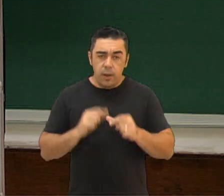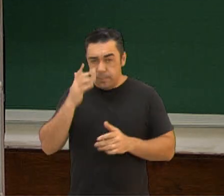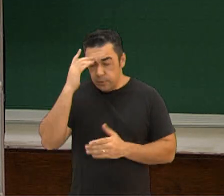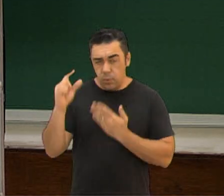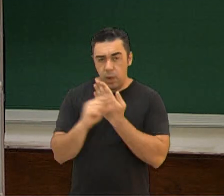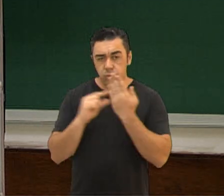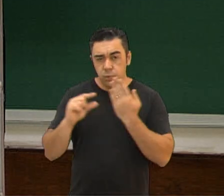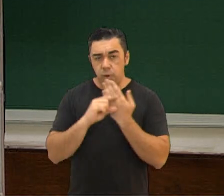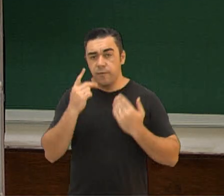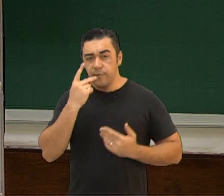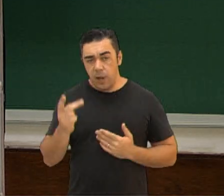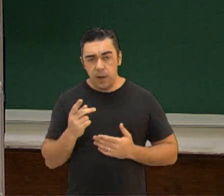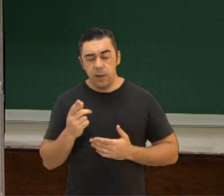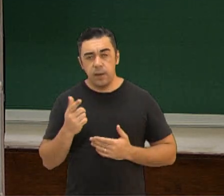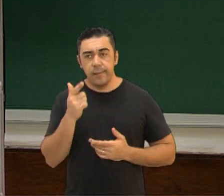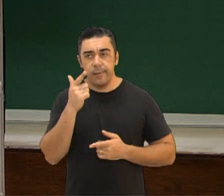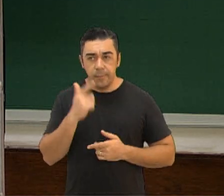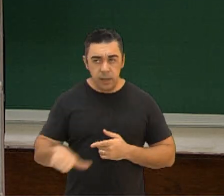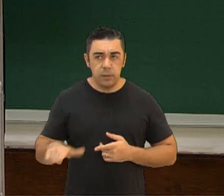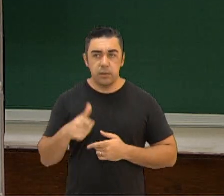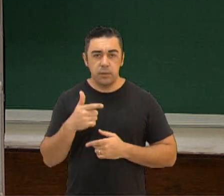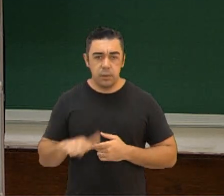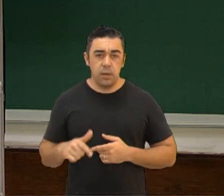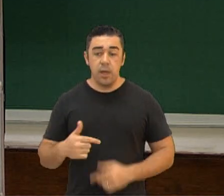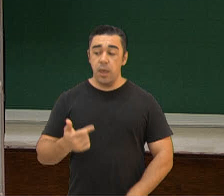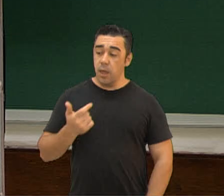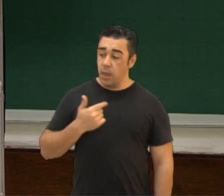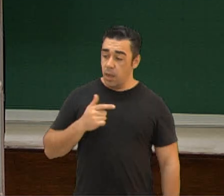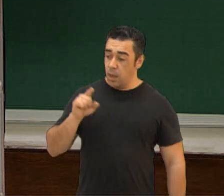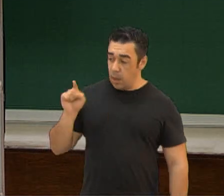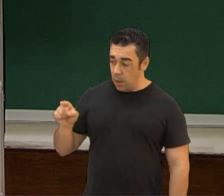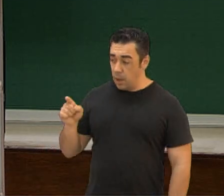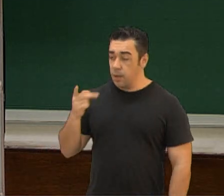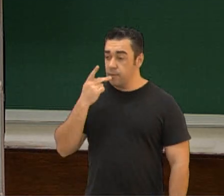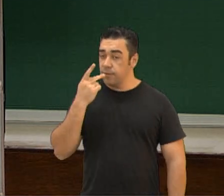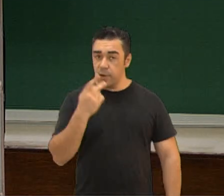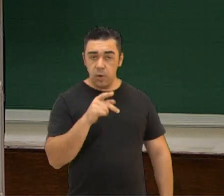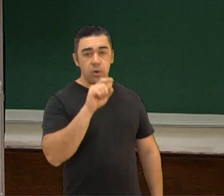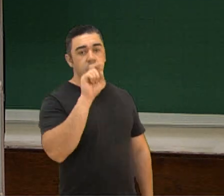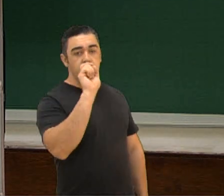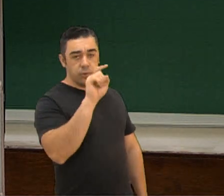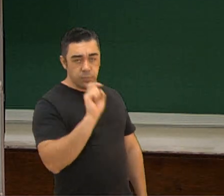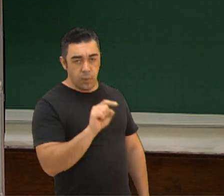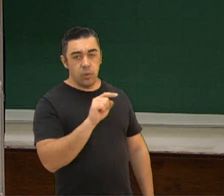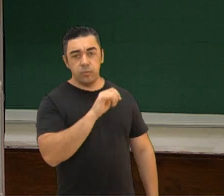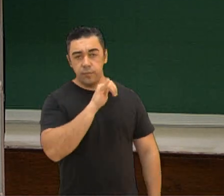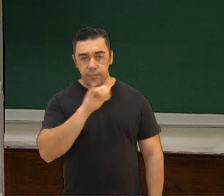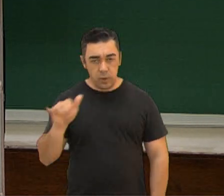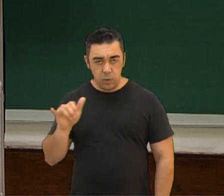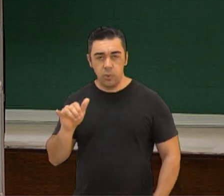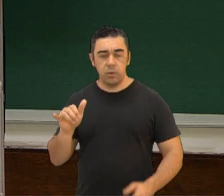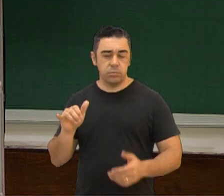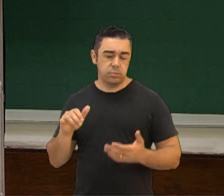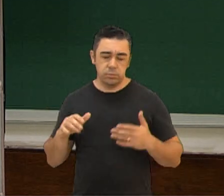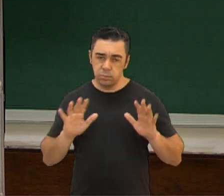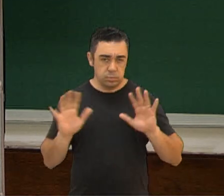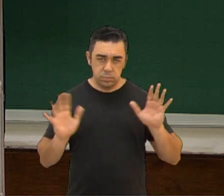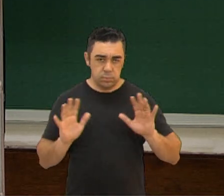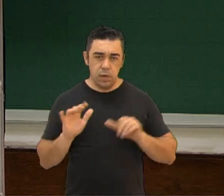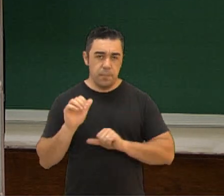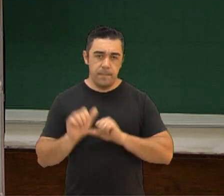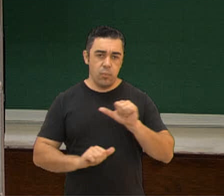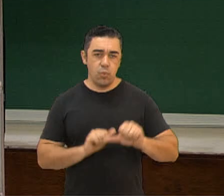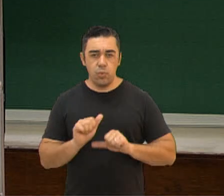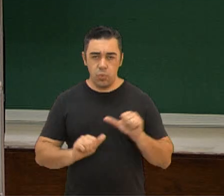faz? Então, em vez dele repetir lá, eu fulano disse, 2 pontos, na outra linha, parágrafo, travessão. Ele